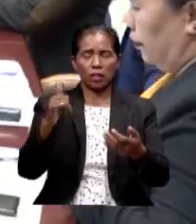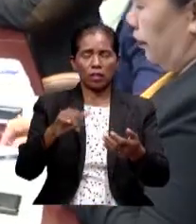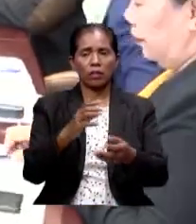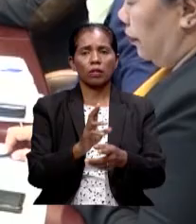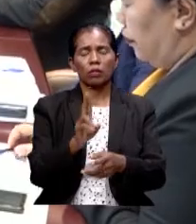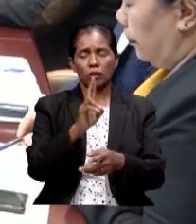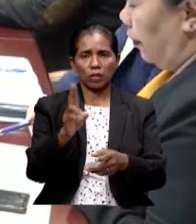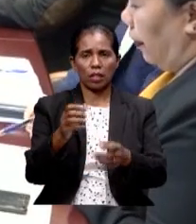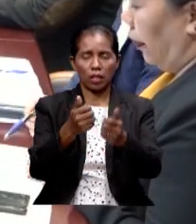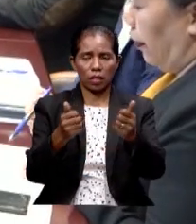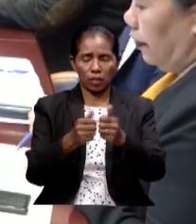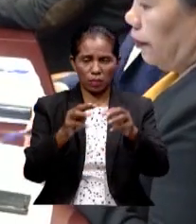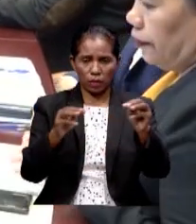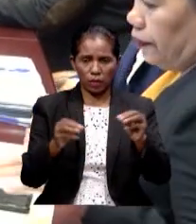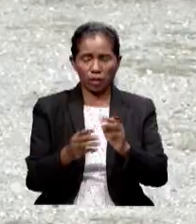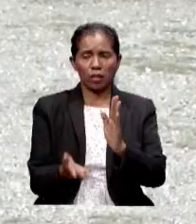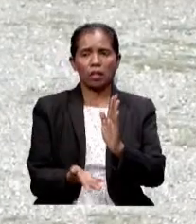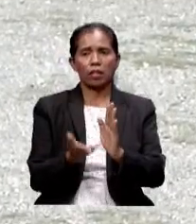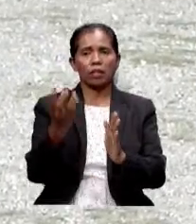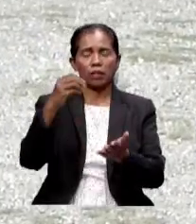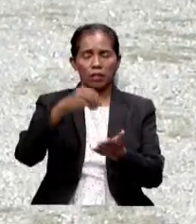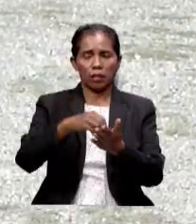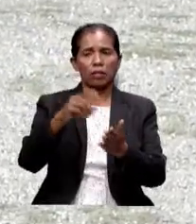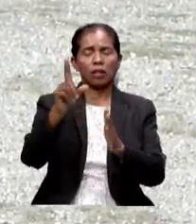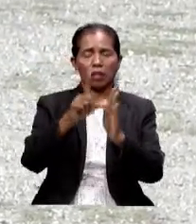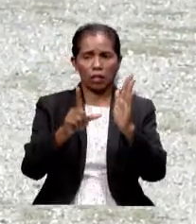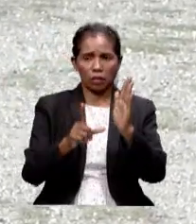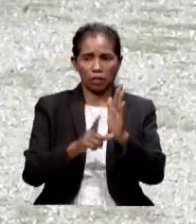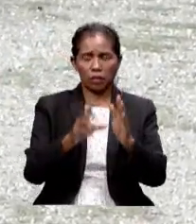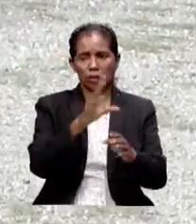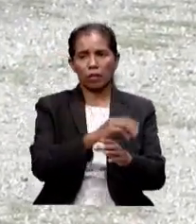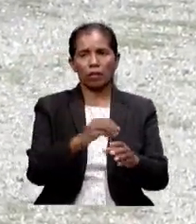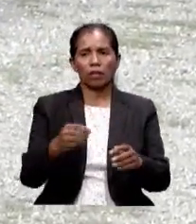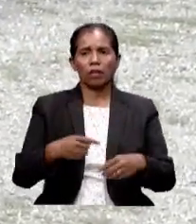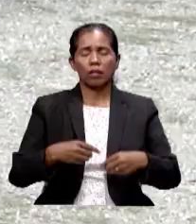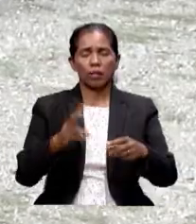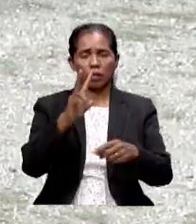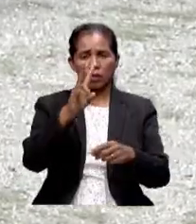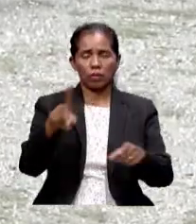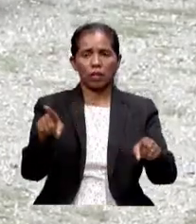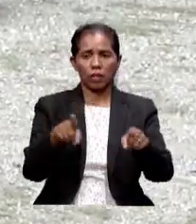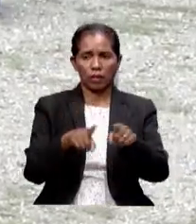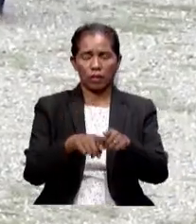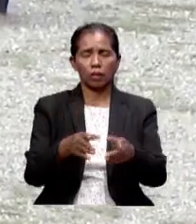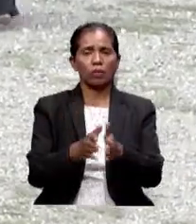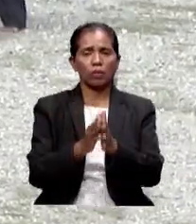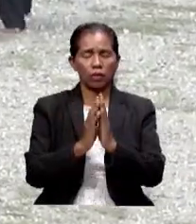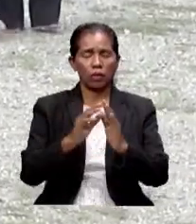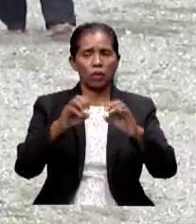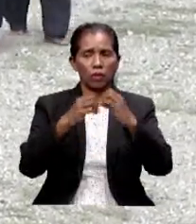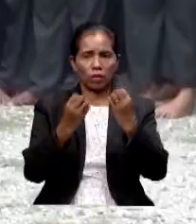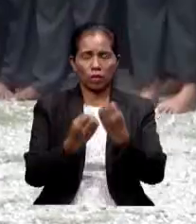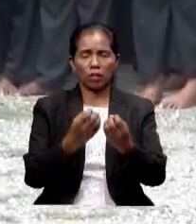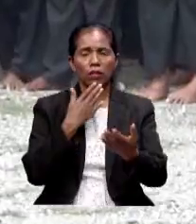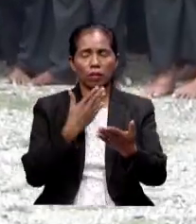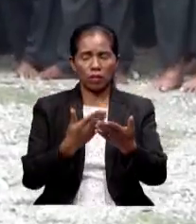arte marcial nian se hasai notau fali lei fong ne pode introduz componente rua hanesan exige organização dia